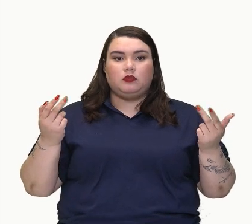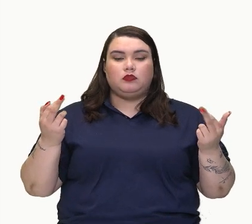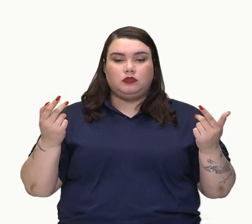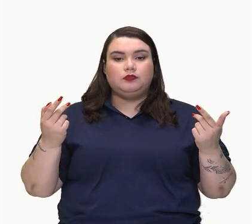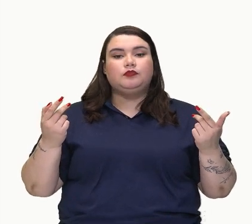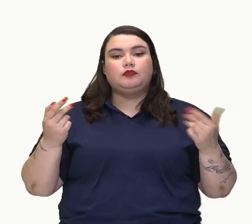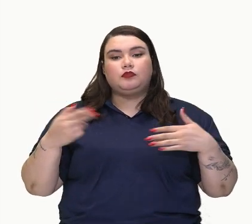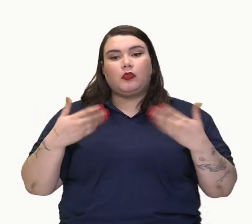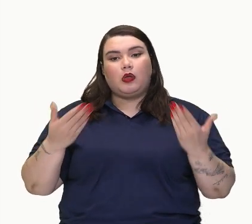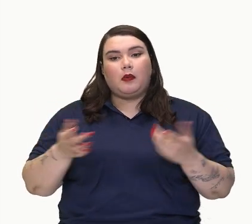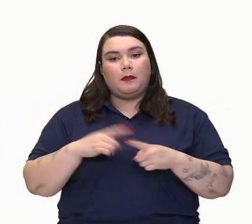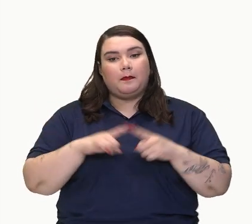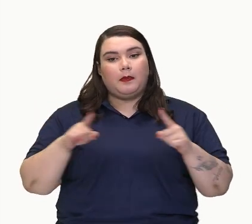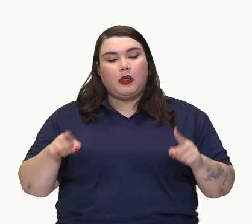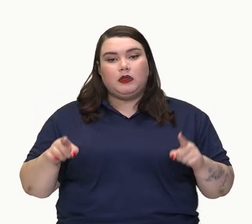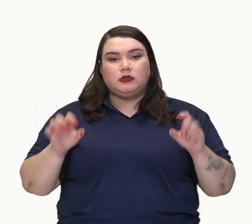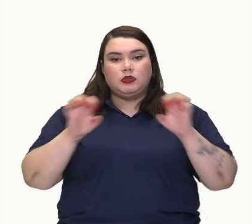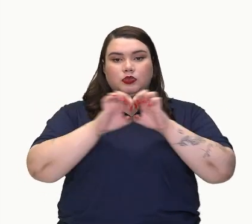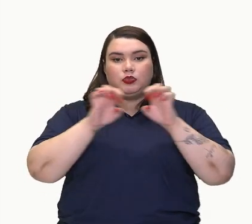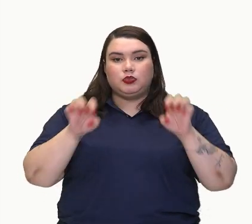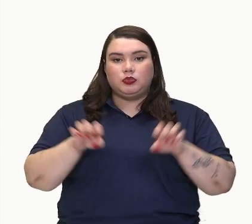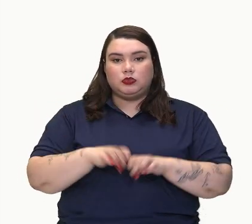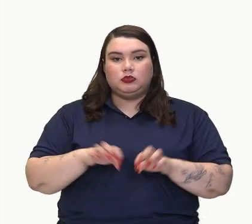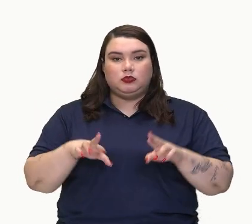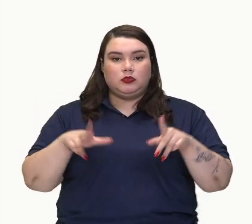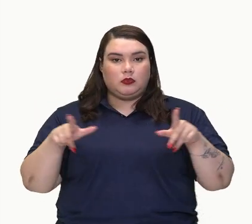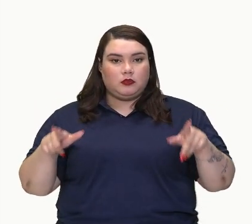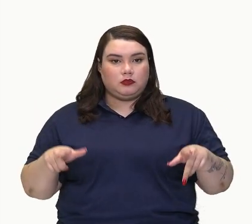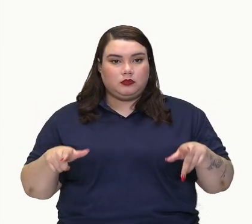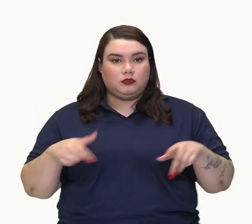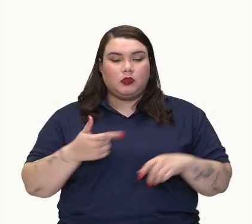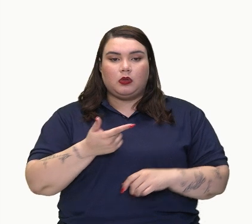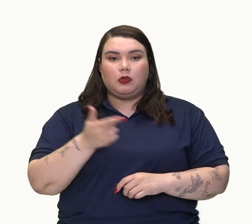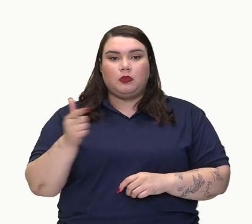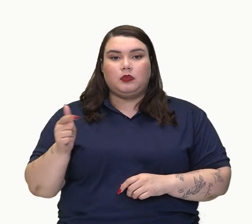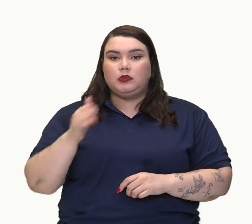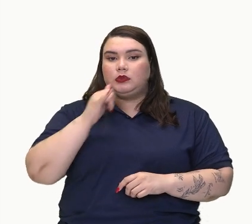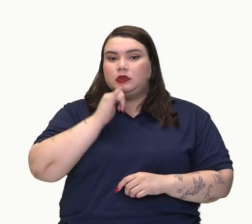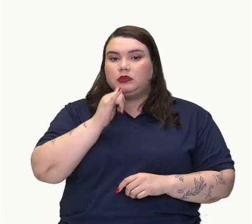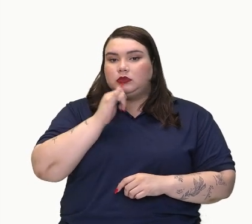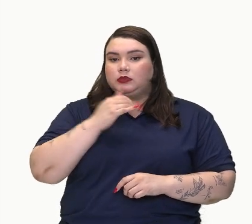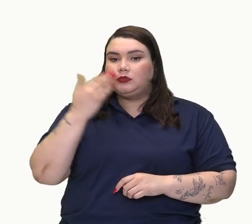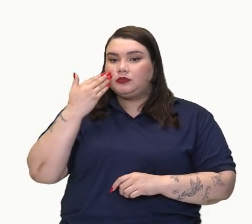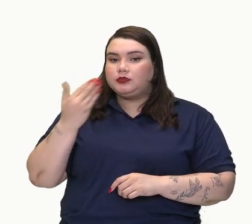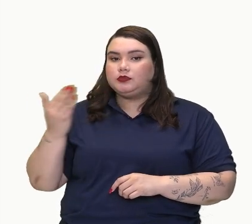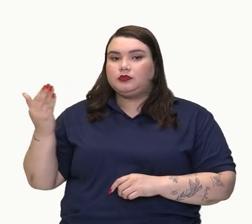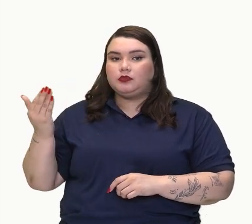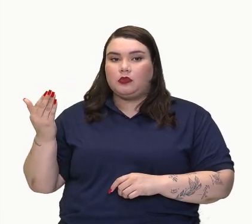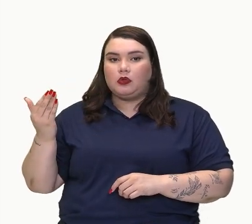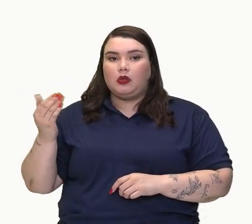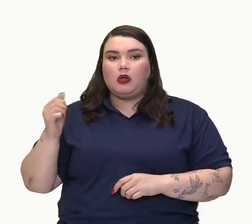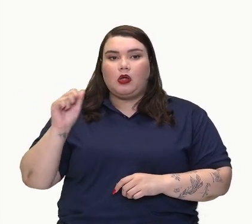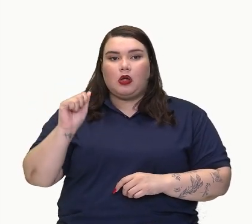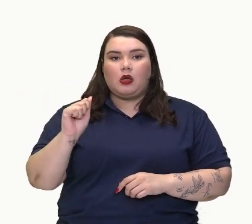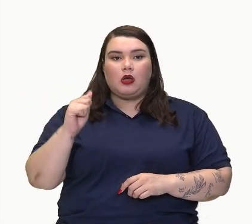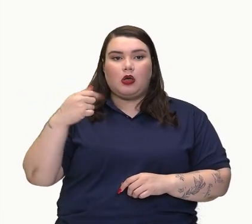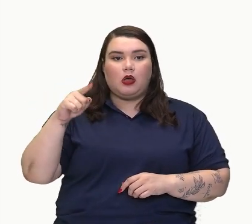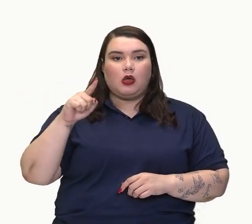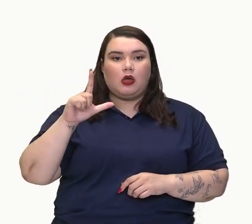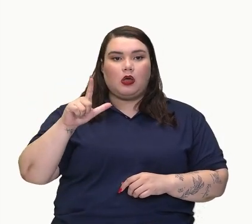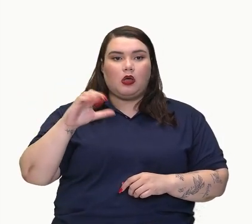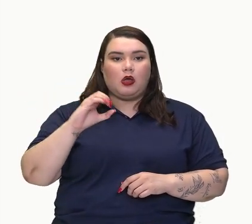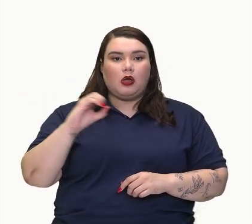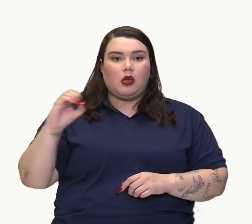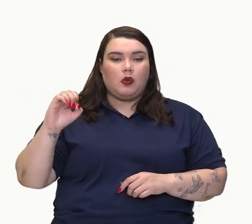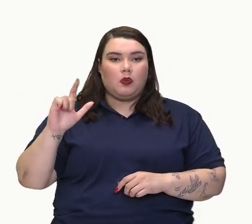dois, mas a estrutura é diferente. Outro exemplo é o álcool aromático e o